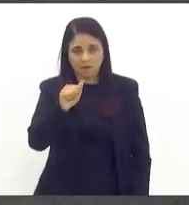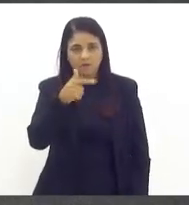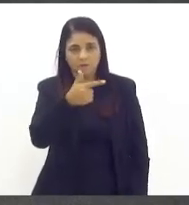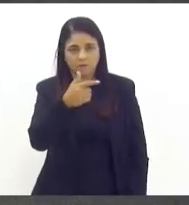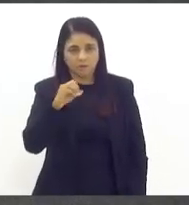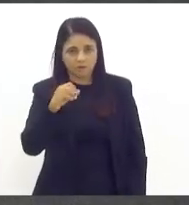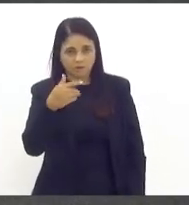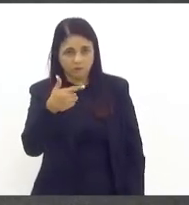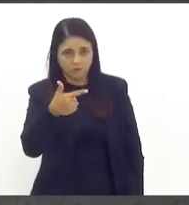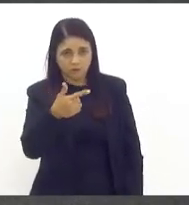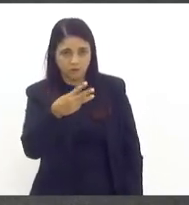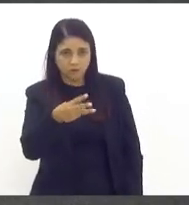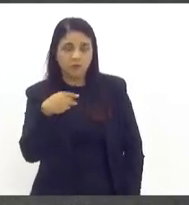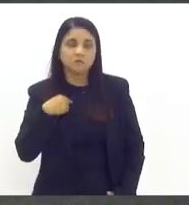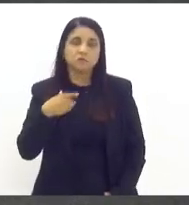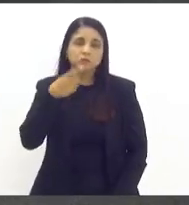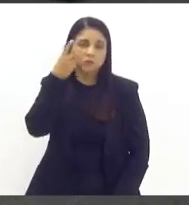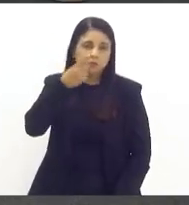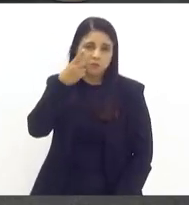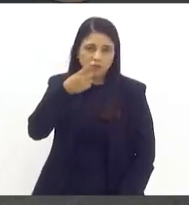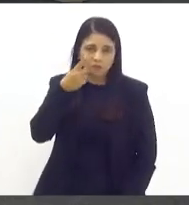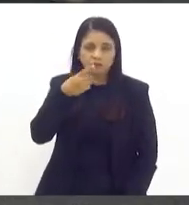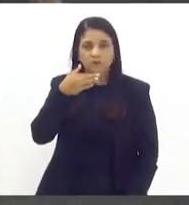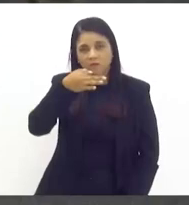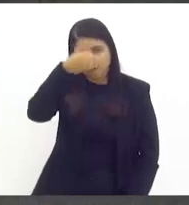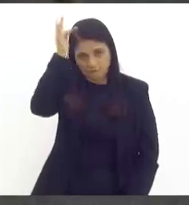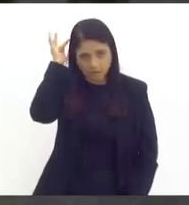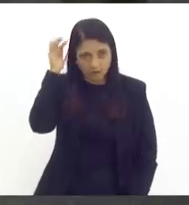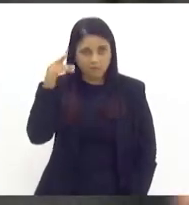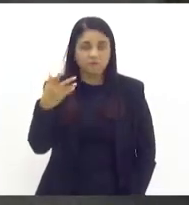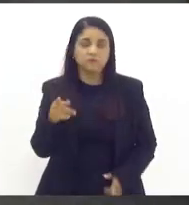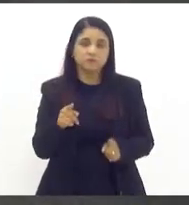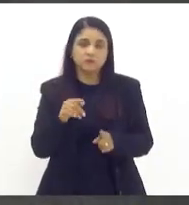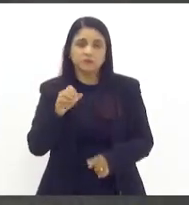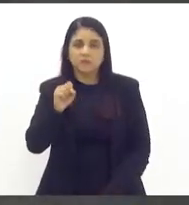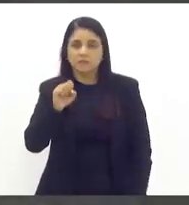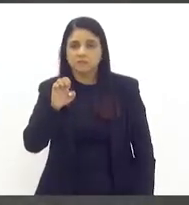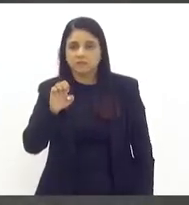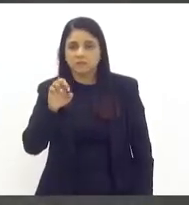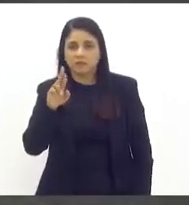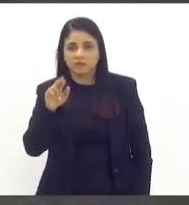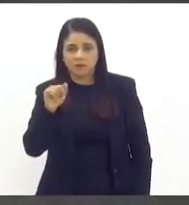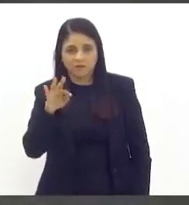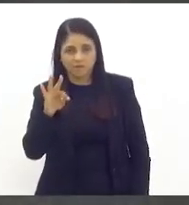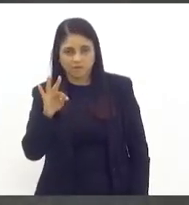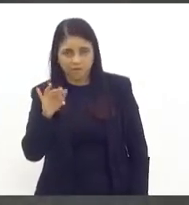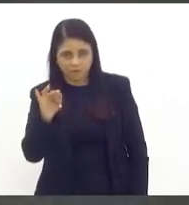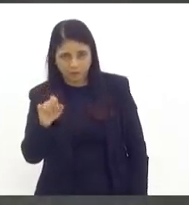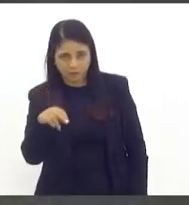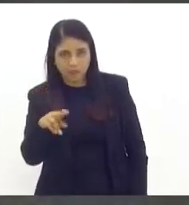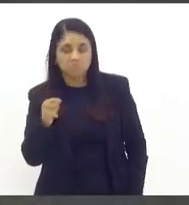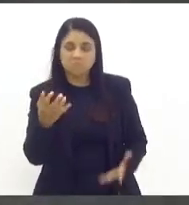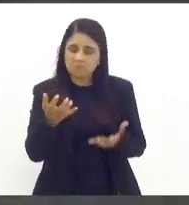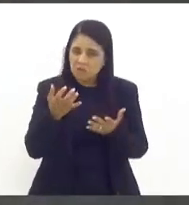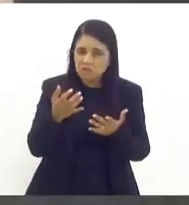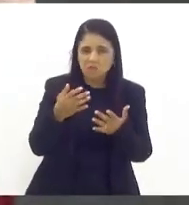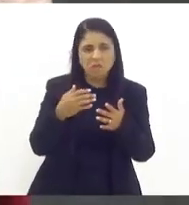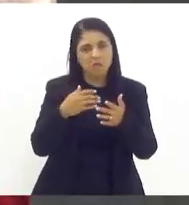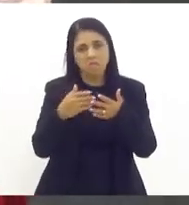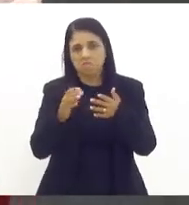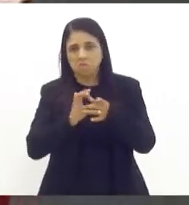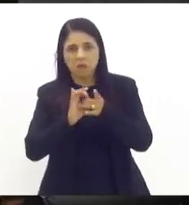Flávio serafini solicitou eu prontamente atendi mas a gente tenta aquelas e aqueles que quiserem eu quero